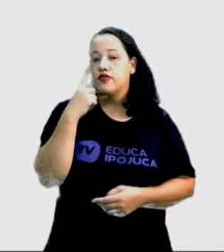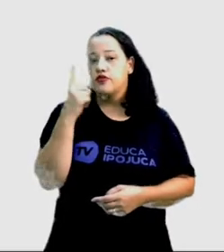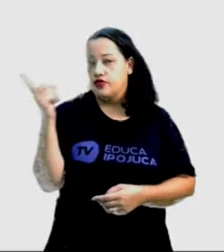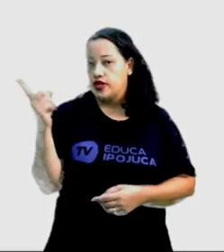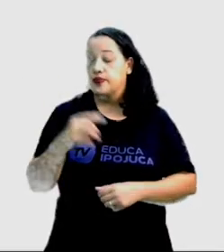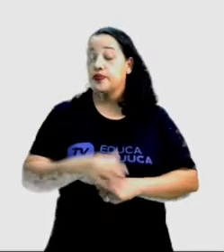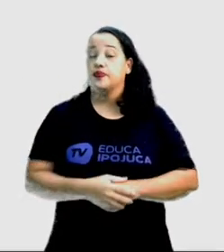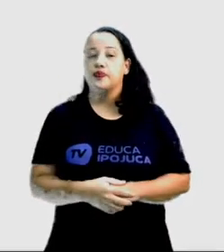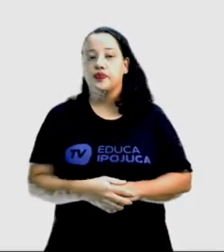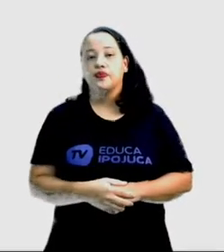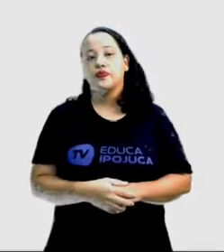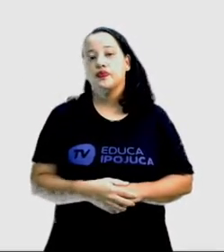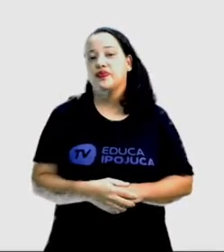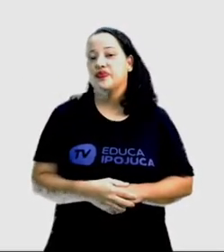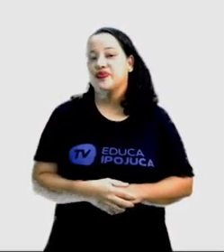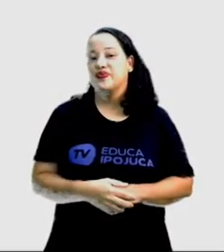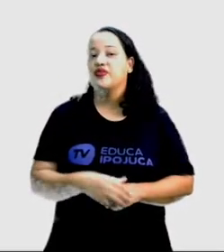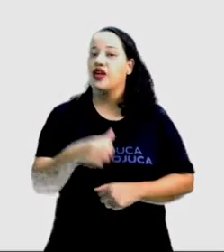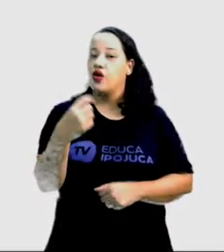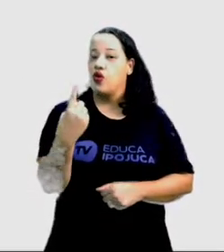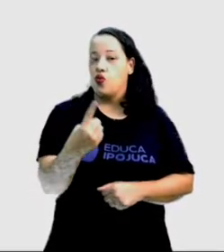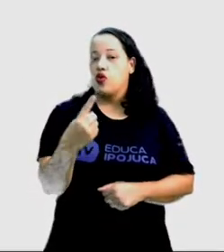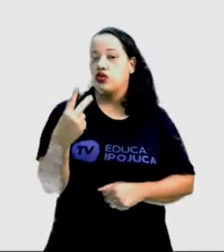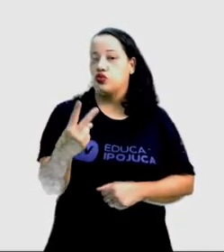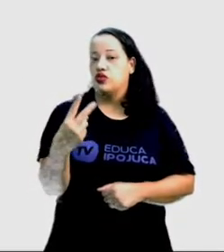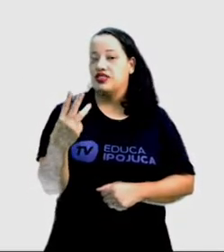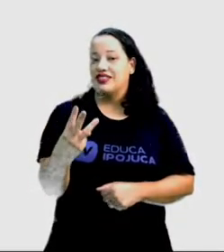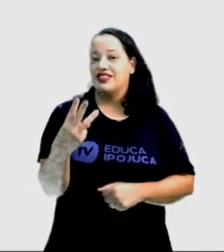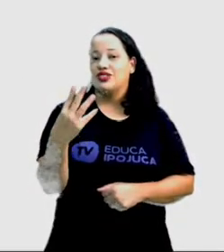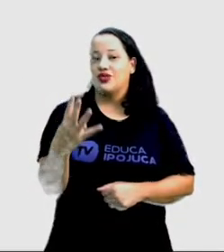vai bater, crianças?